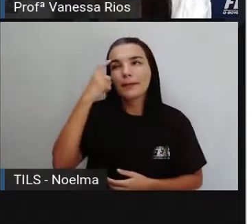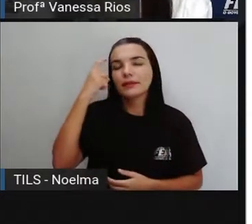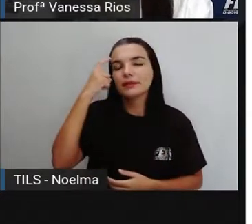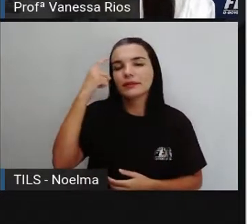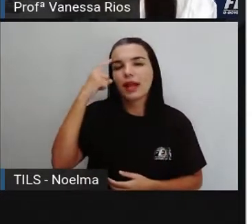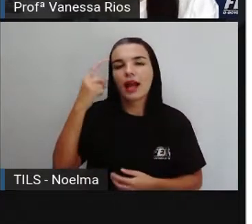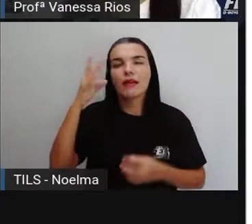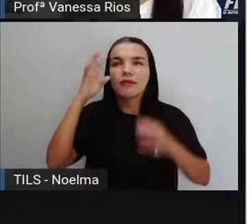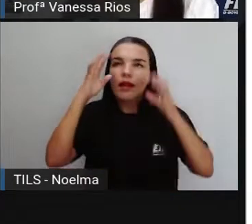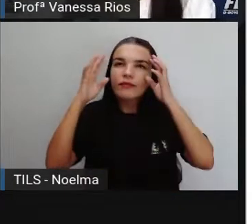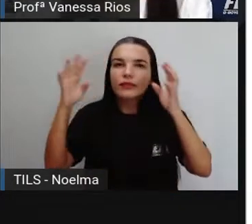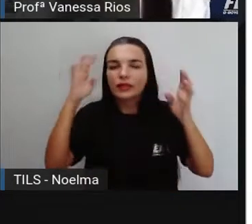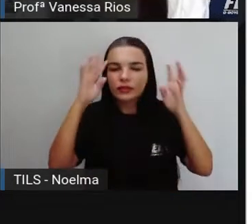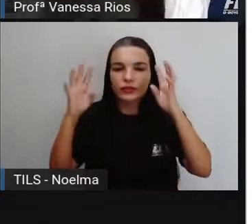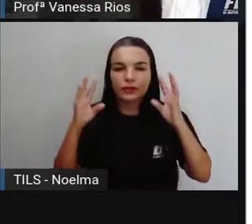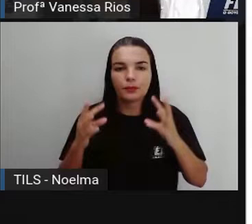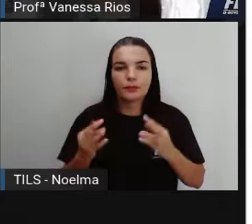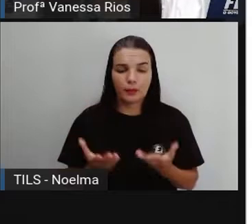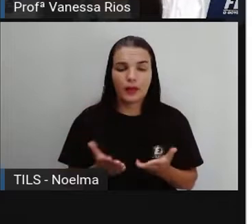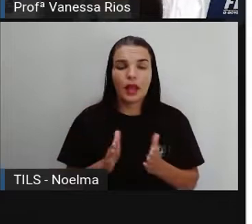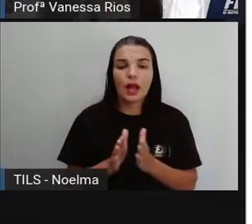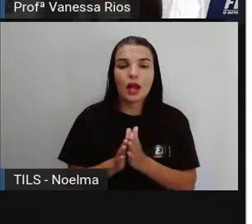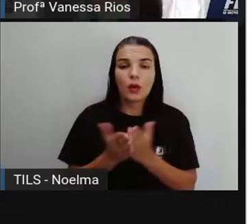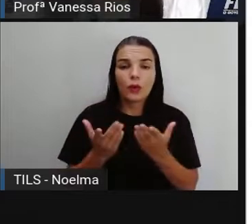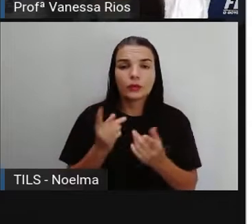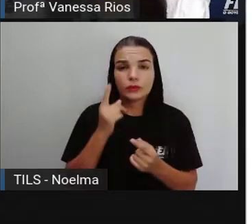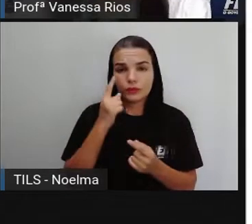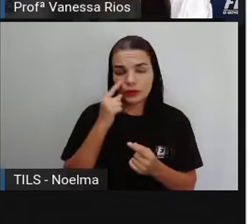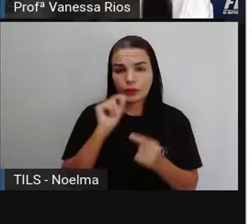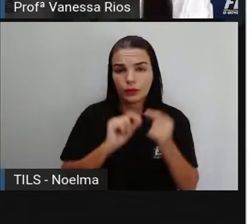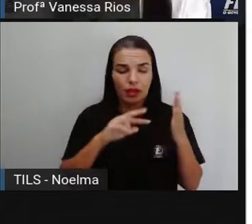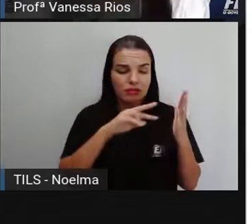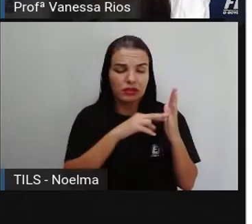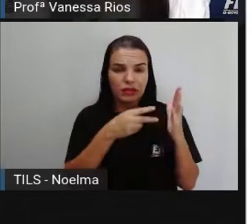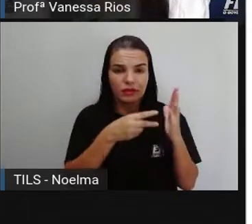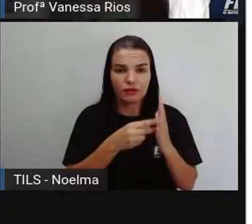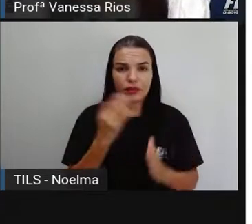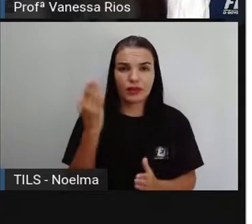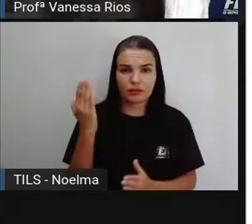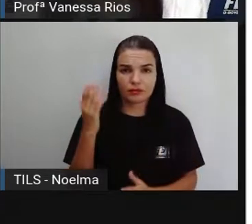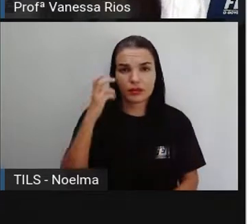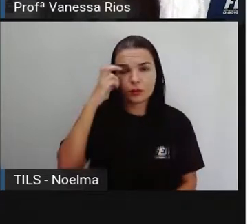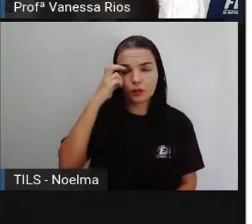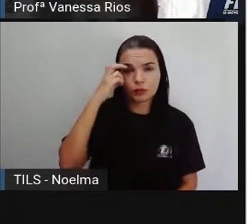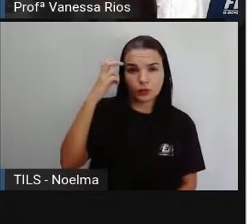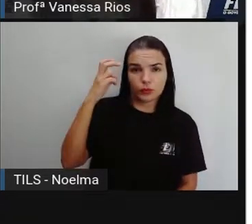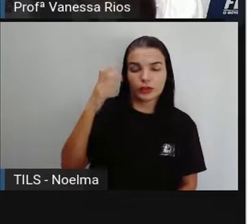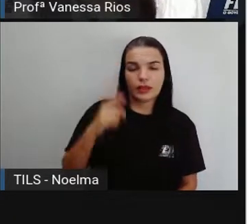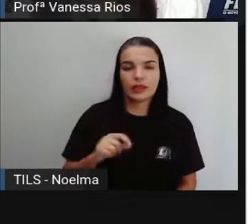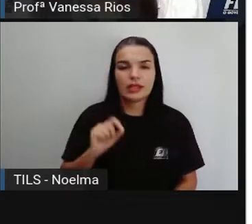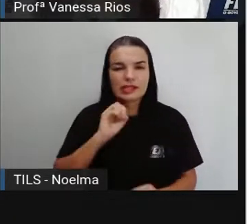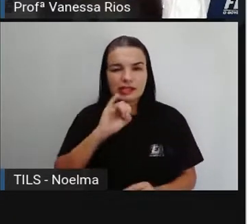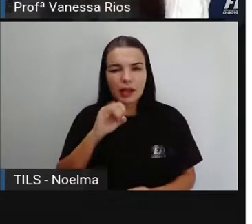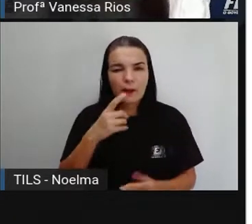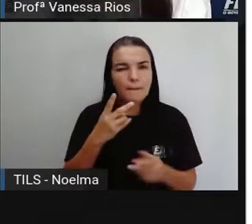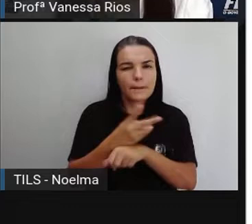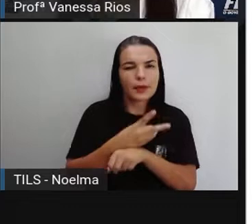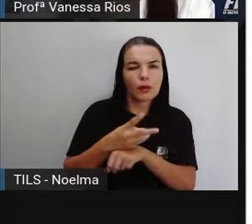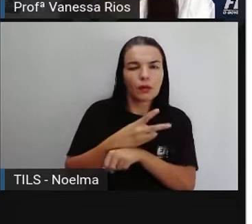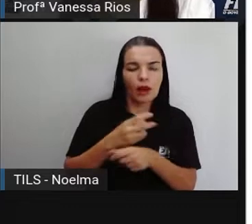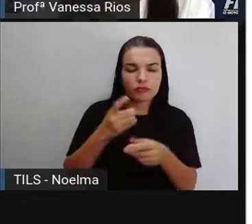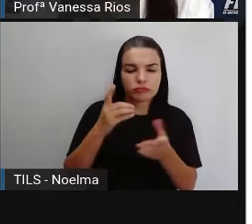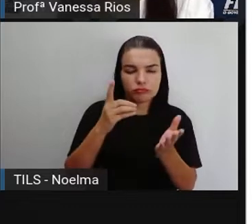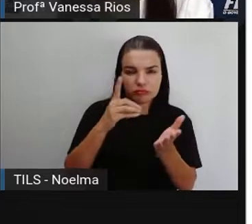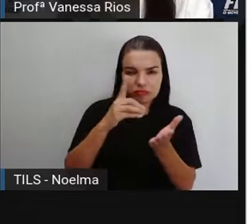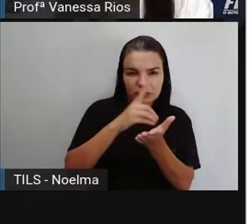pensarmos, refletirmos. Quando a gente observa a definição de cultura, inclusive se formos procurar no dicionário ou procurar